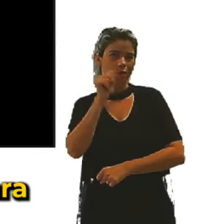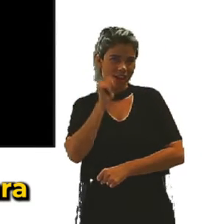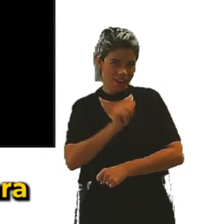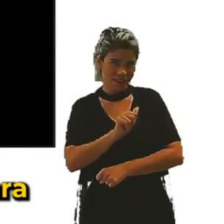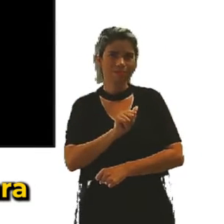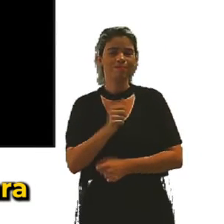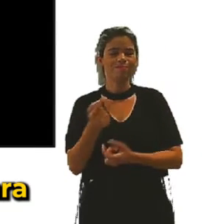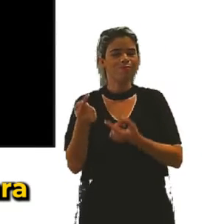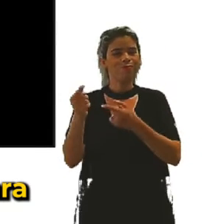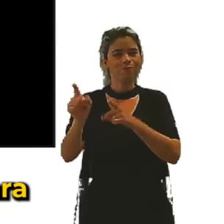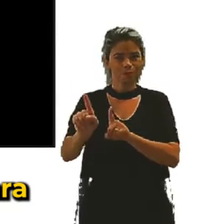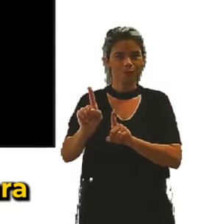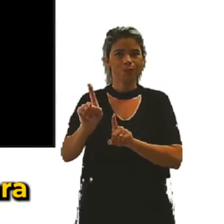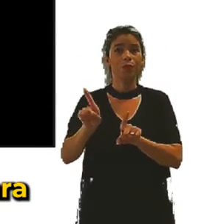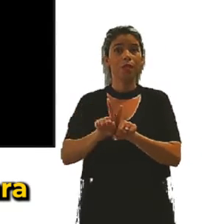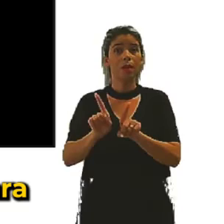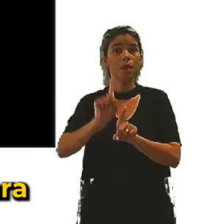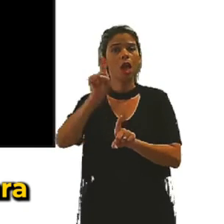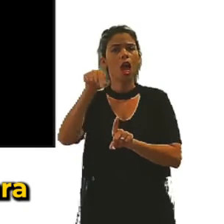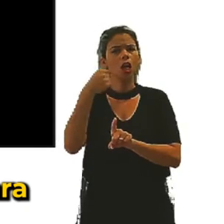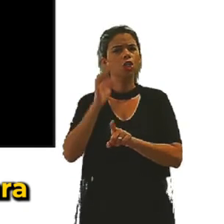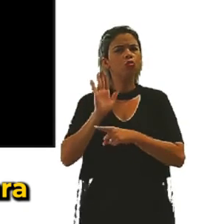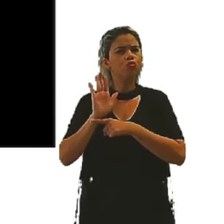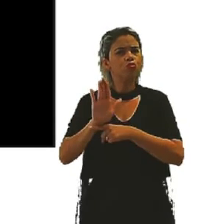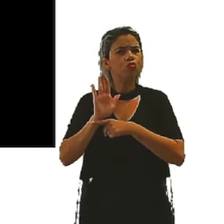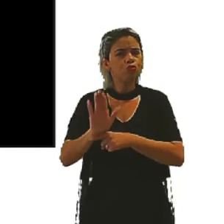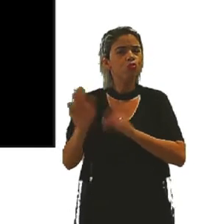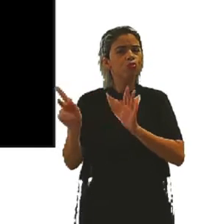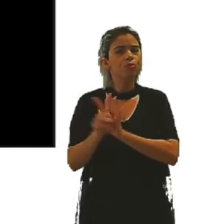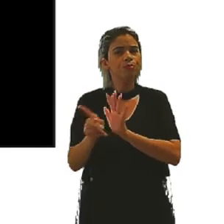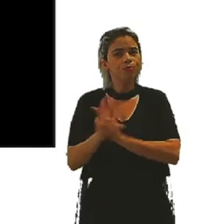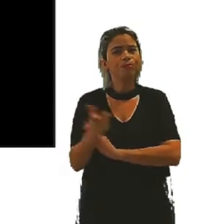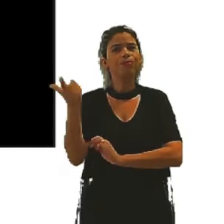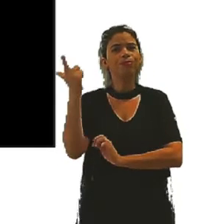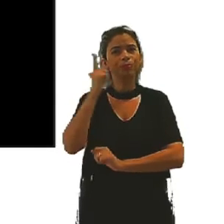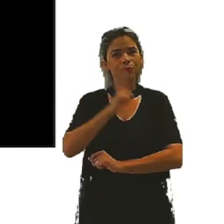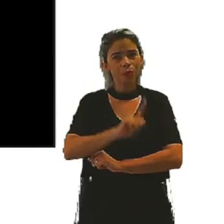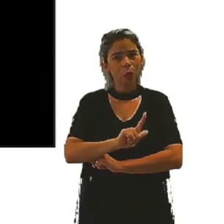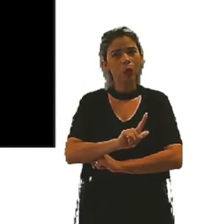mulher. Nós também estamos contribuindo para